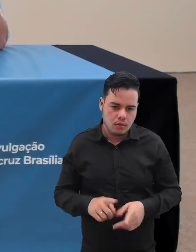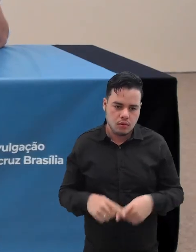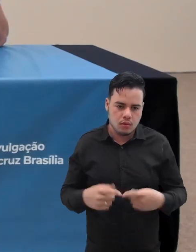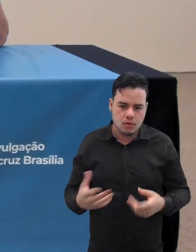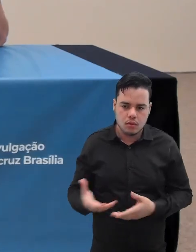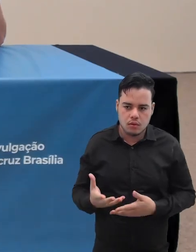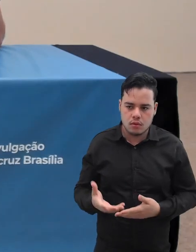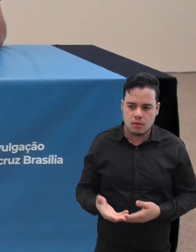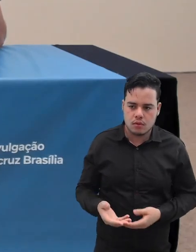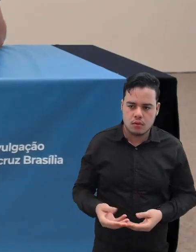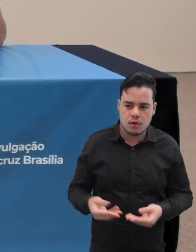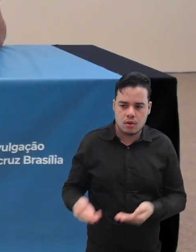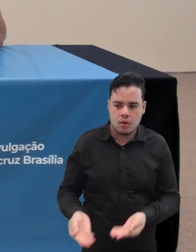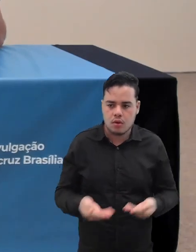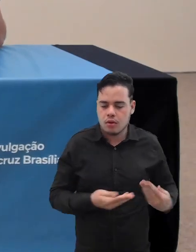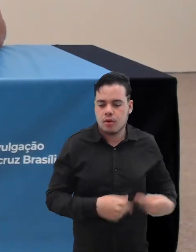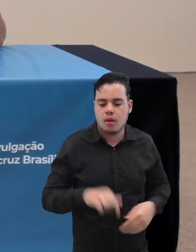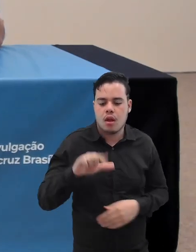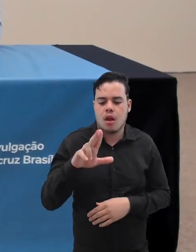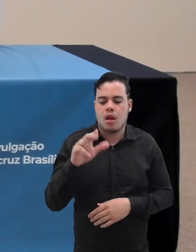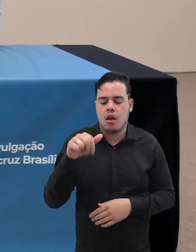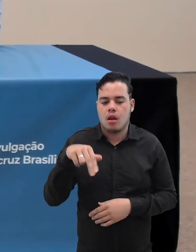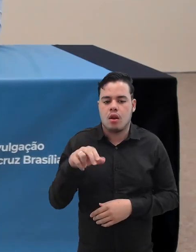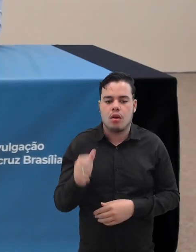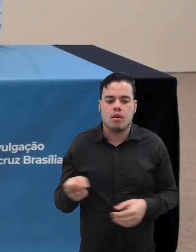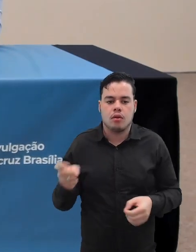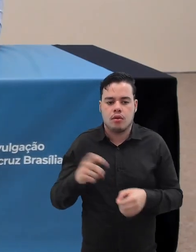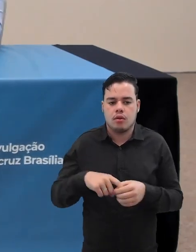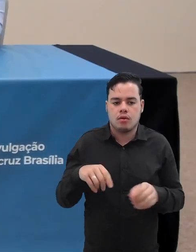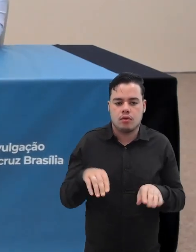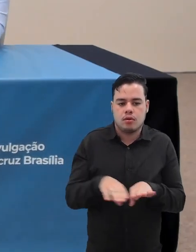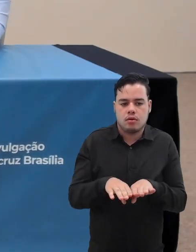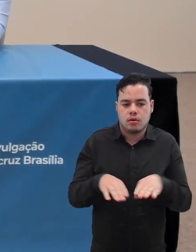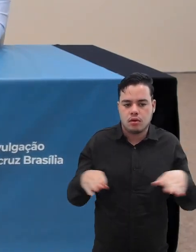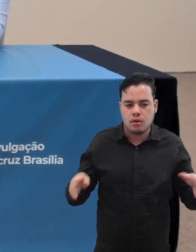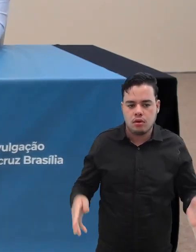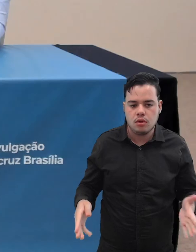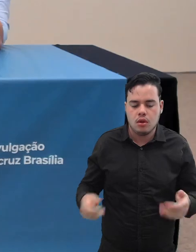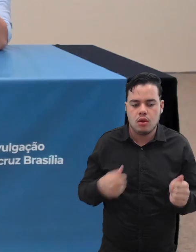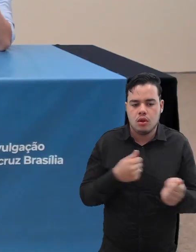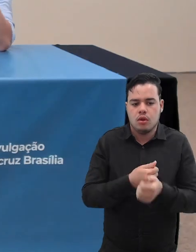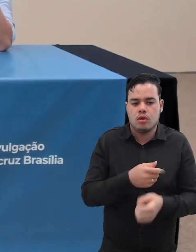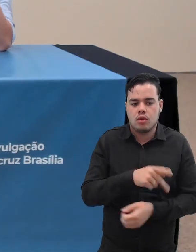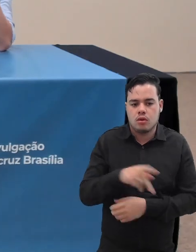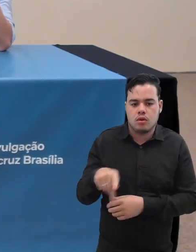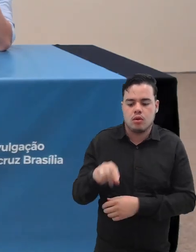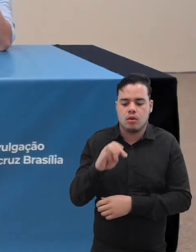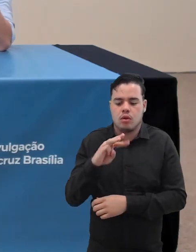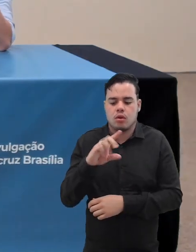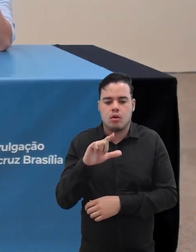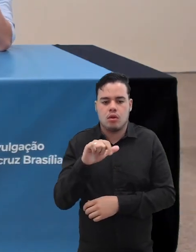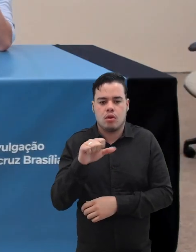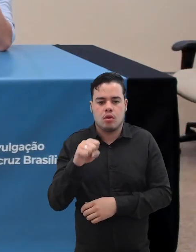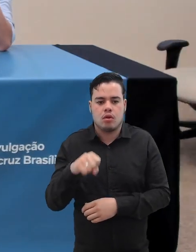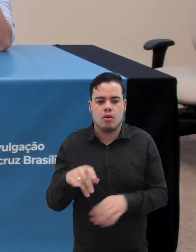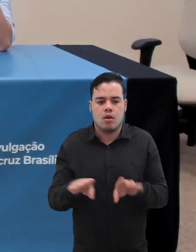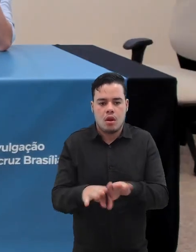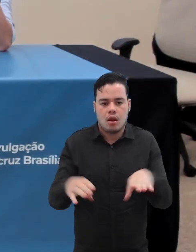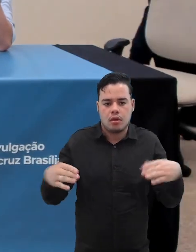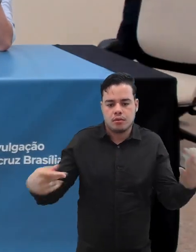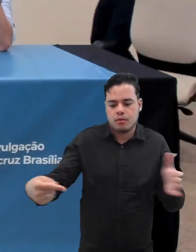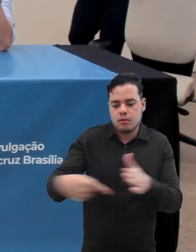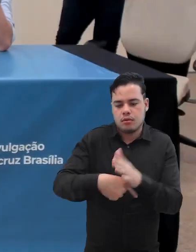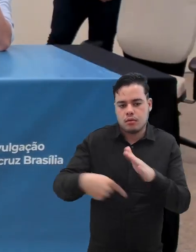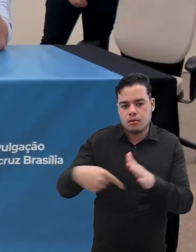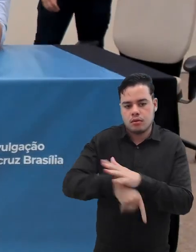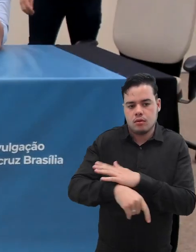agora eu queria convidar a Ruana a voltar aqui à mesa para se juntar à professora Graça e ao professor Wilson, para a gente abrir para a sessão de perguntas